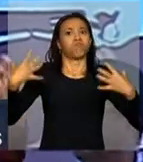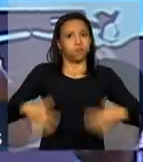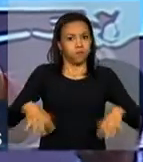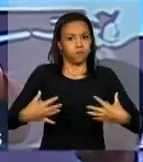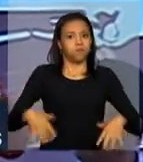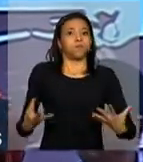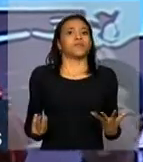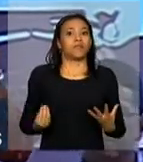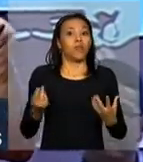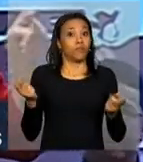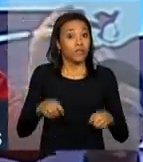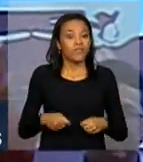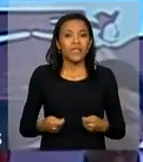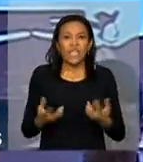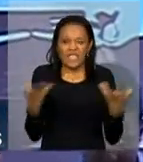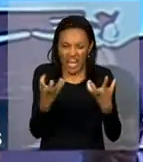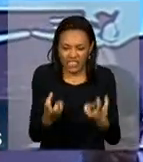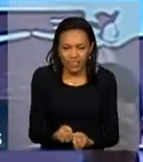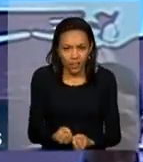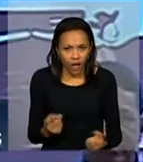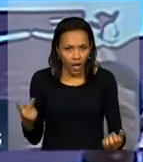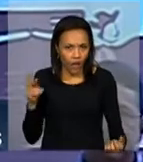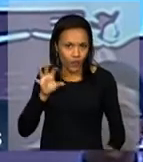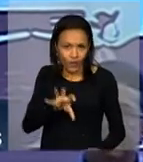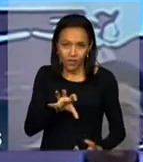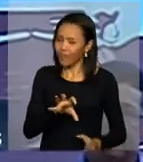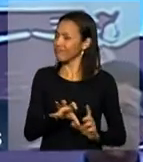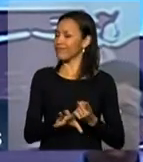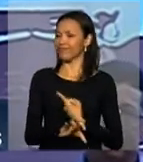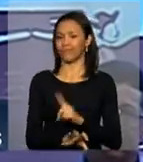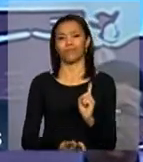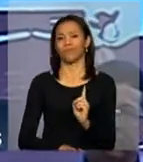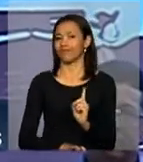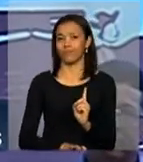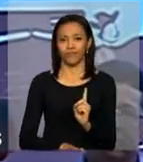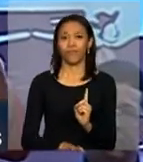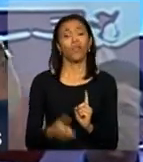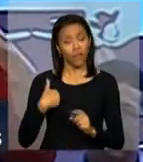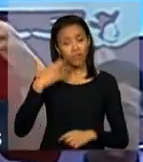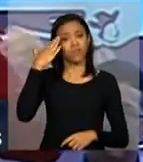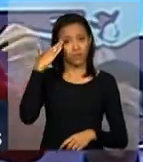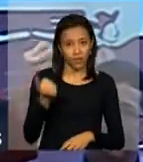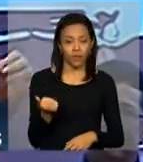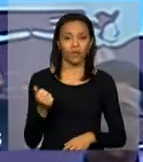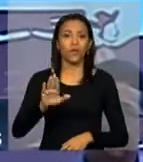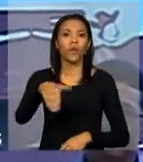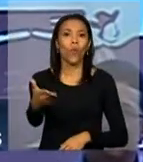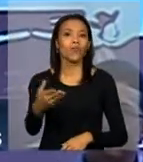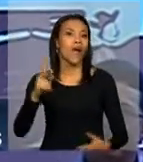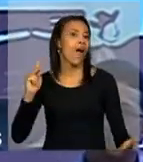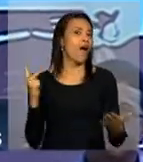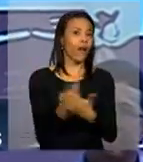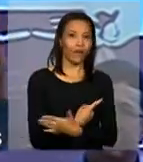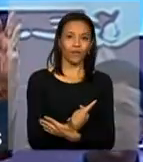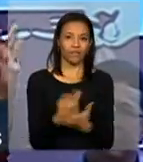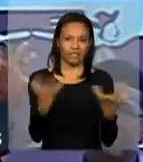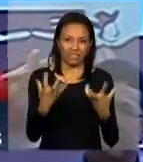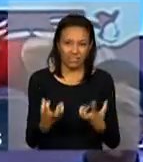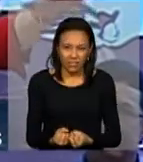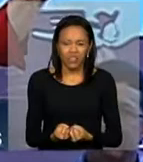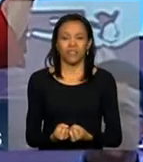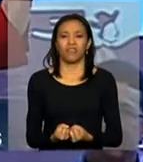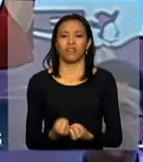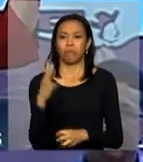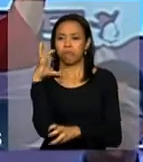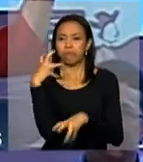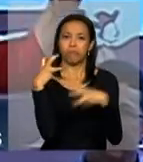sustentável e que as secas não abalem. Eu sei que quando vem uma seca, mesmo com o